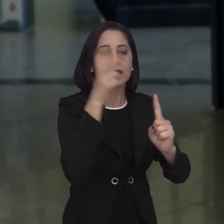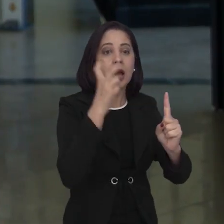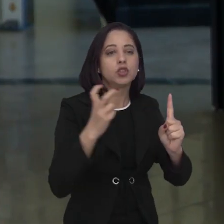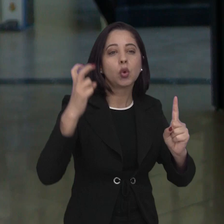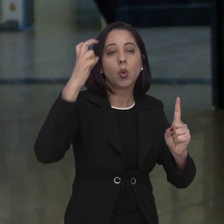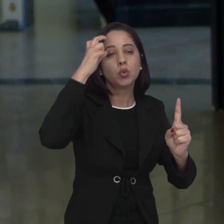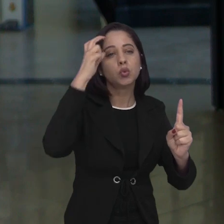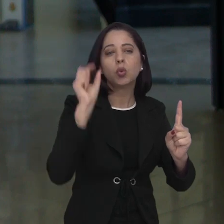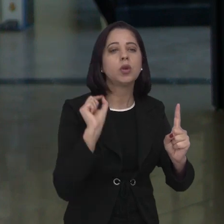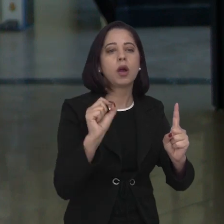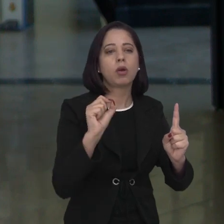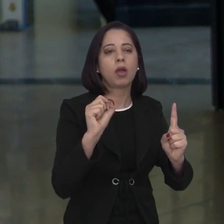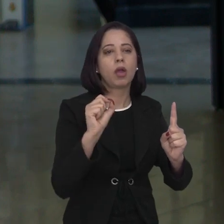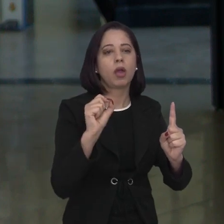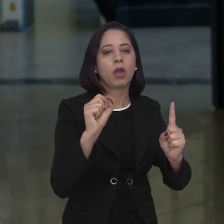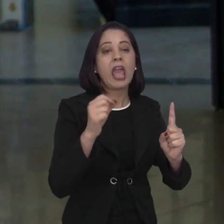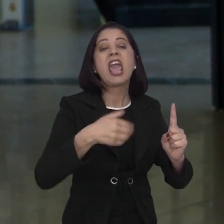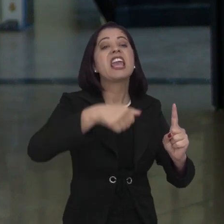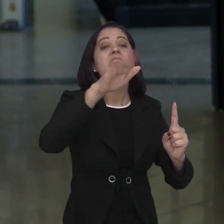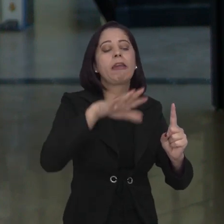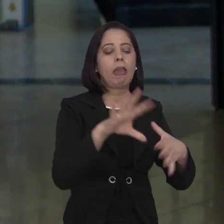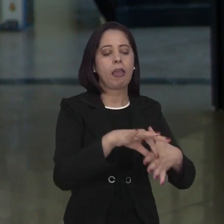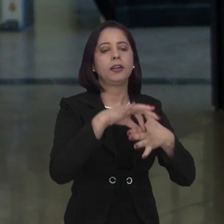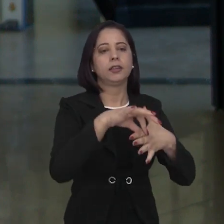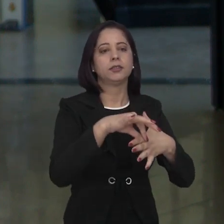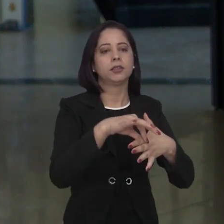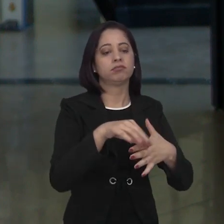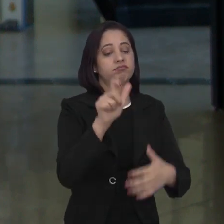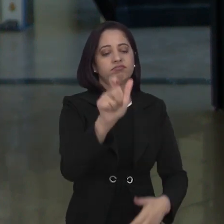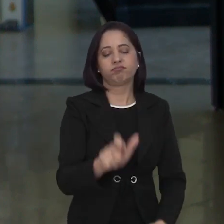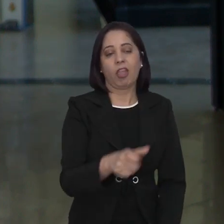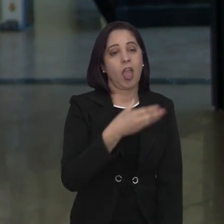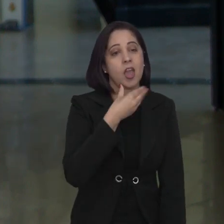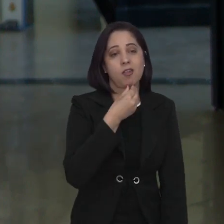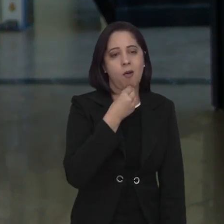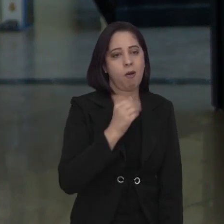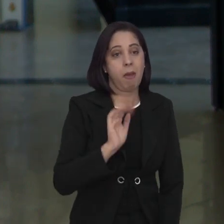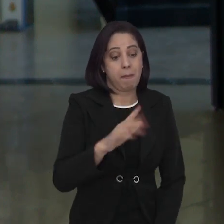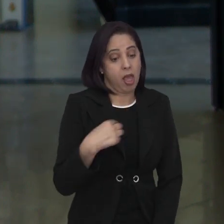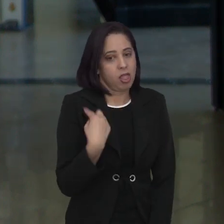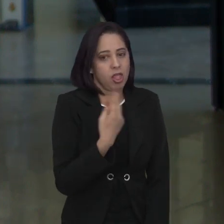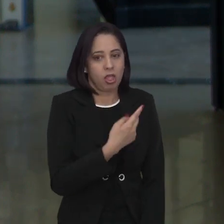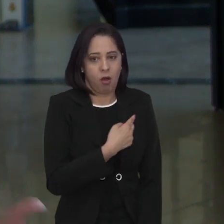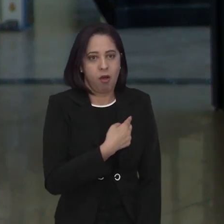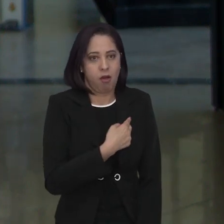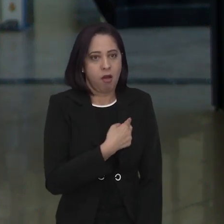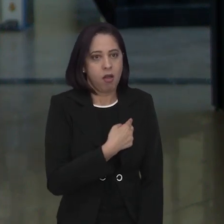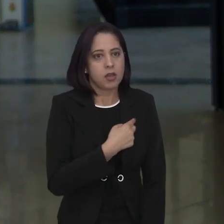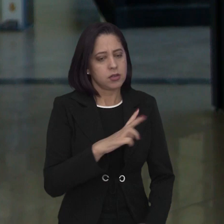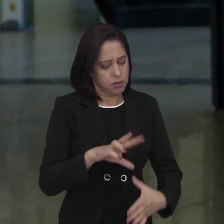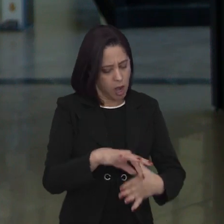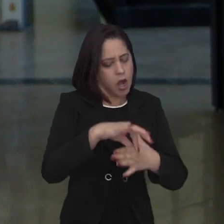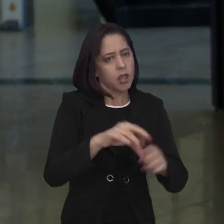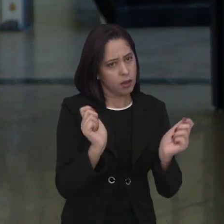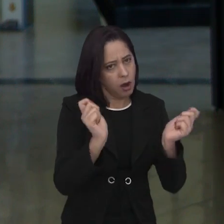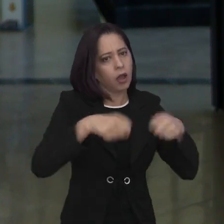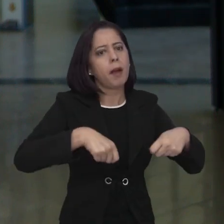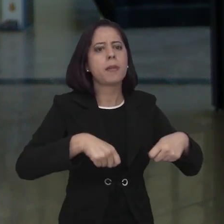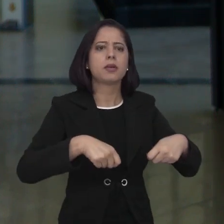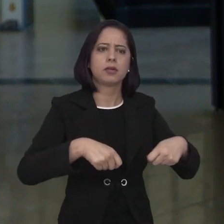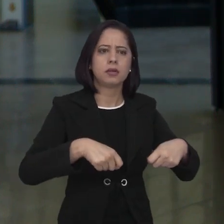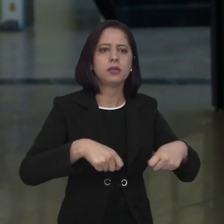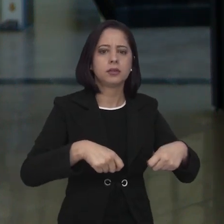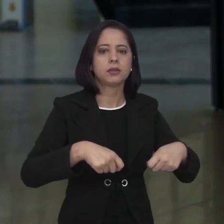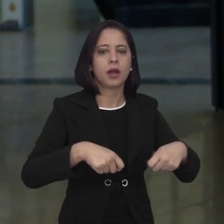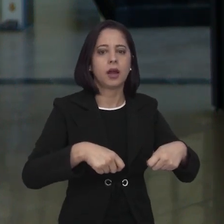cultura traz para que a liderança seja masculina. E empreender, nós somos líderes do próprio negócio. Né? Eu sou a minha própria chefe, eu sou a líder do